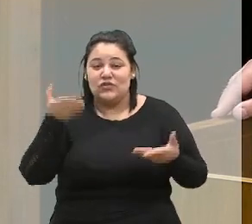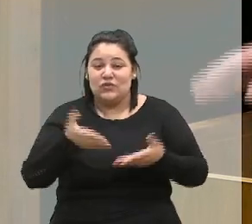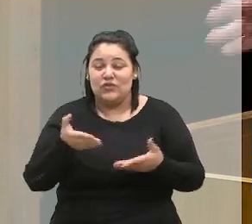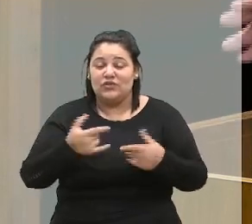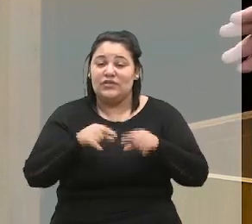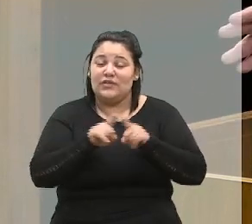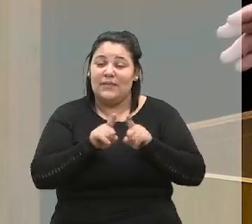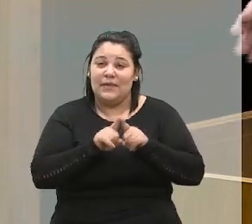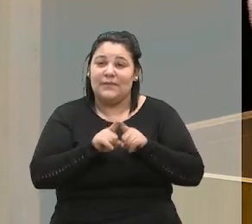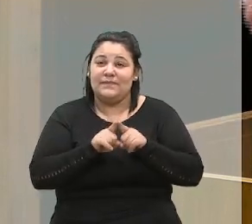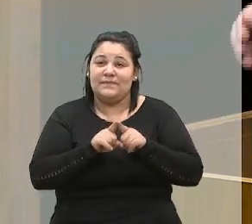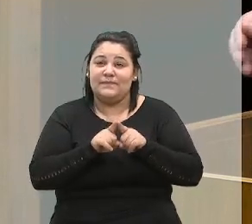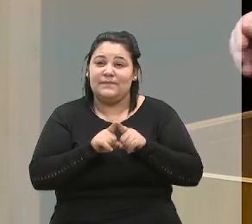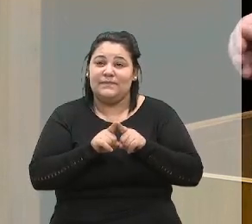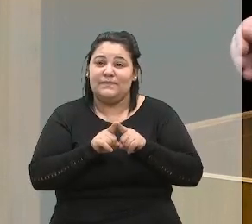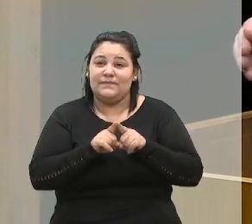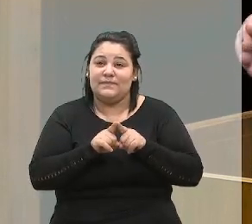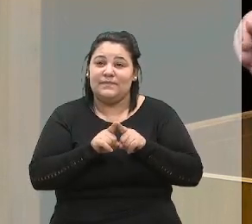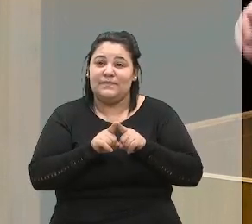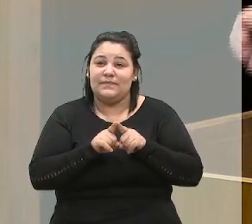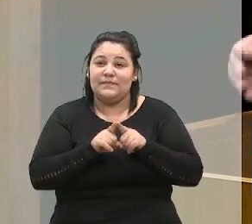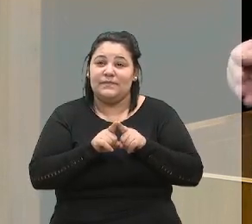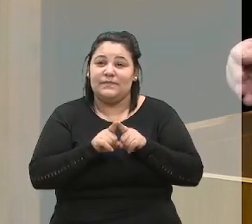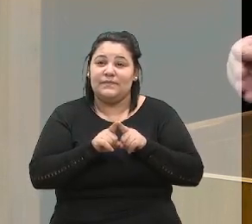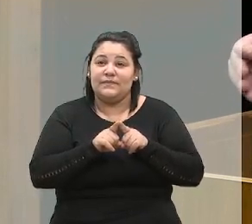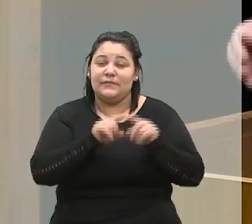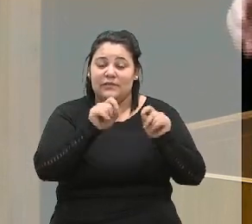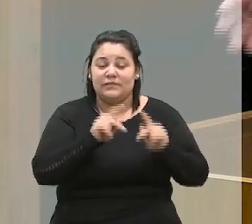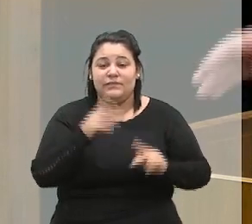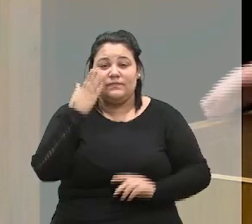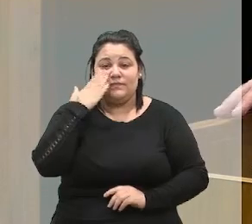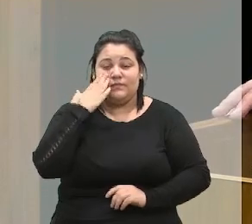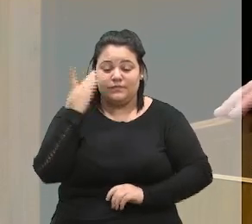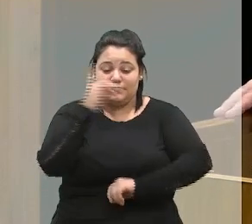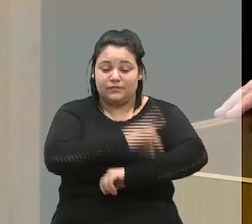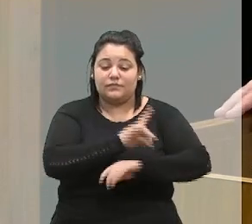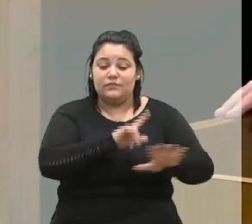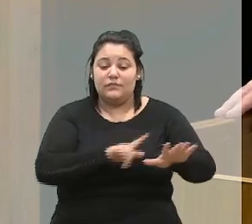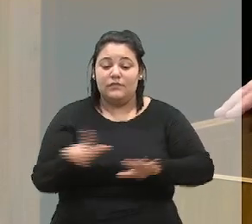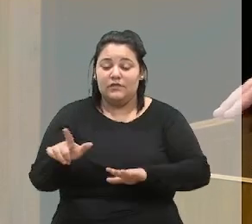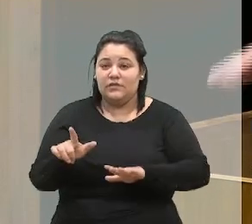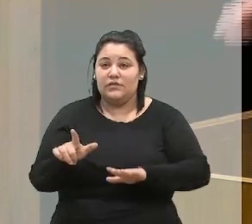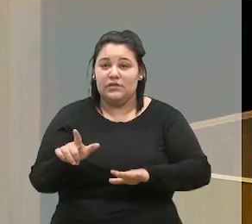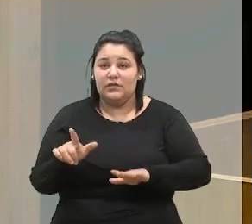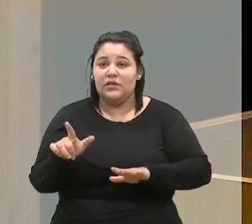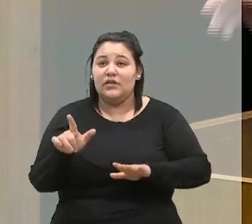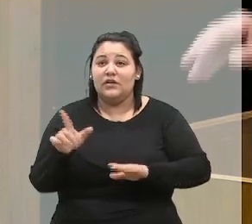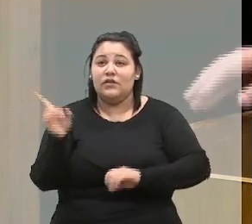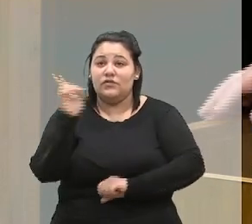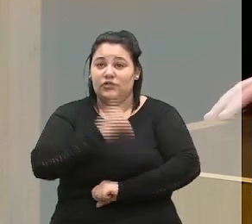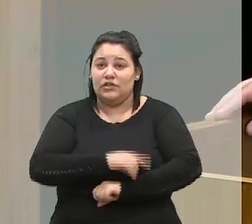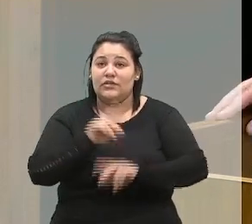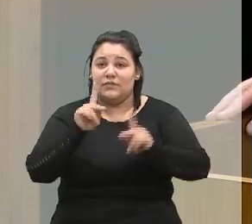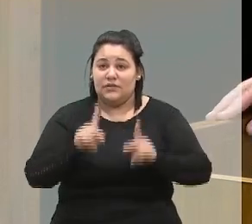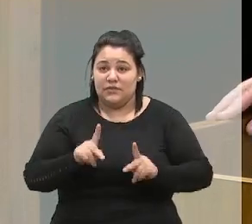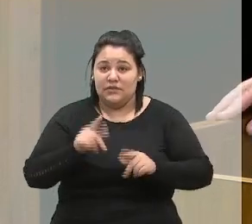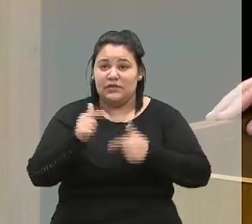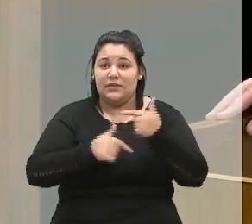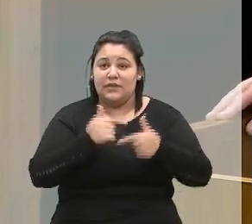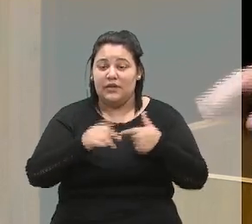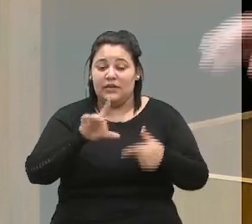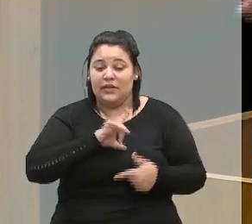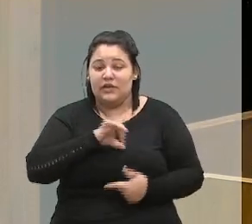daqueles que eu sei que é um dia de semana, um dia que as pessoas estão trabalhando, têm dificuldade de